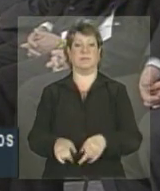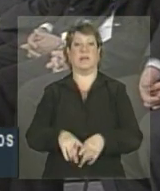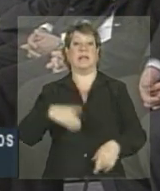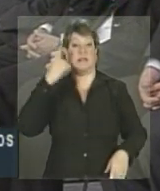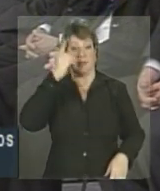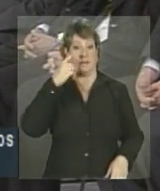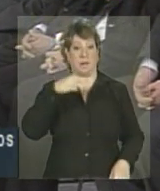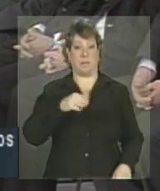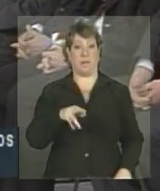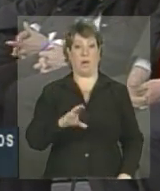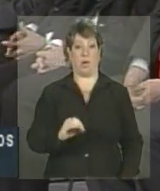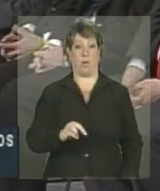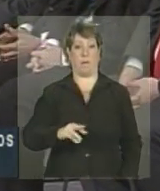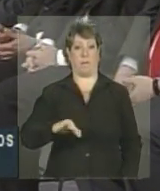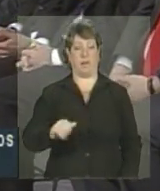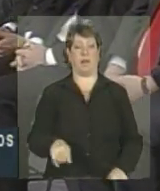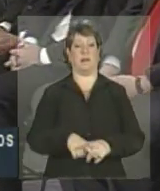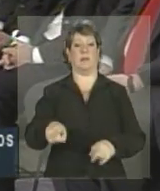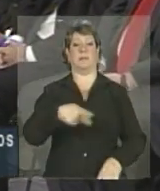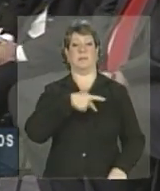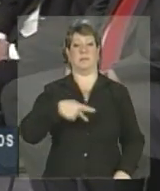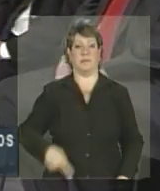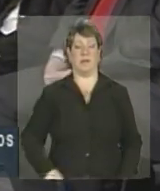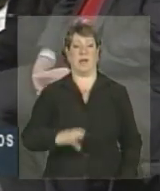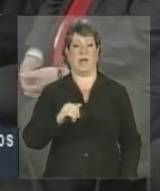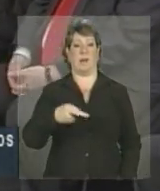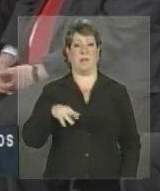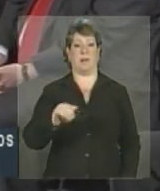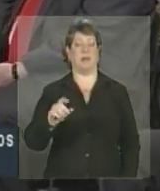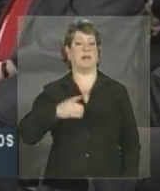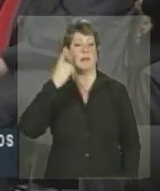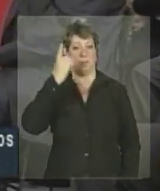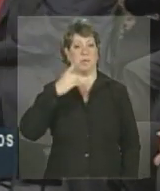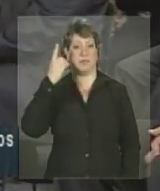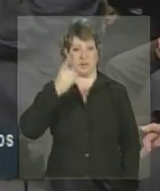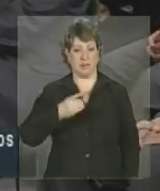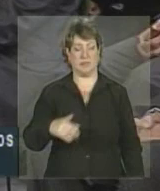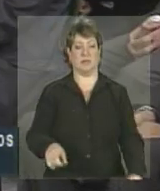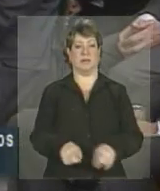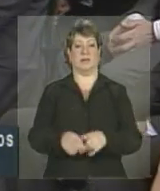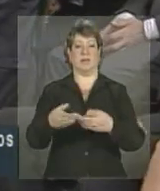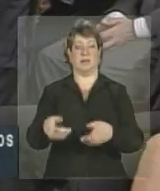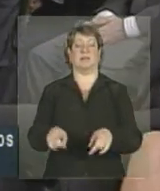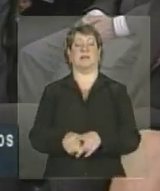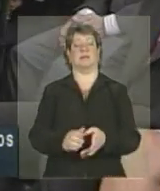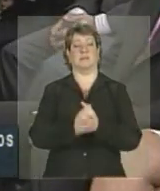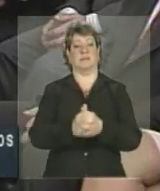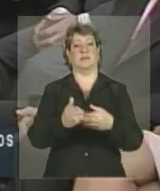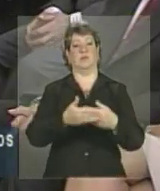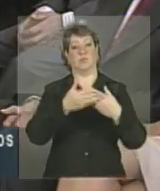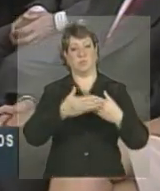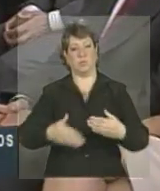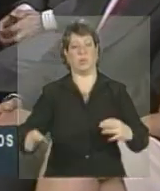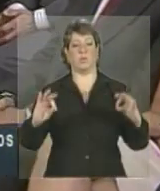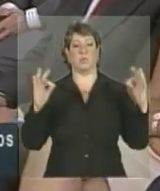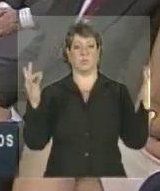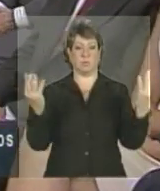deputado Marco Maia, presidente da Câmara dos Deputados, por meio de quem também gostaria de